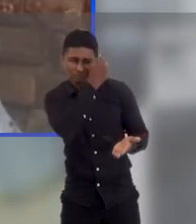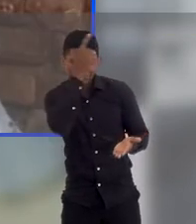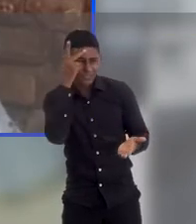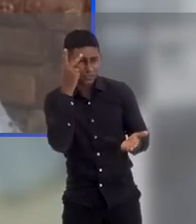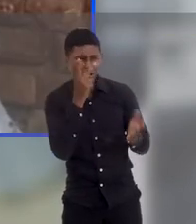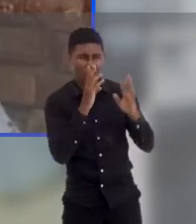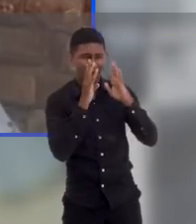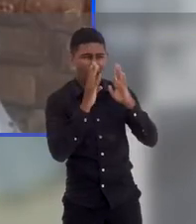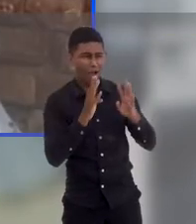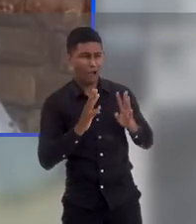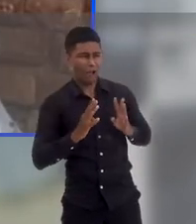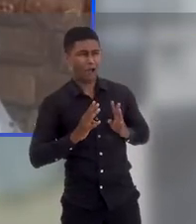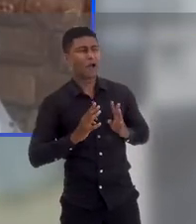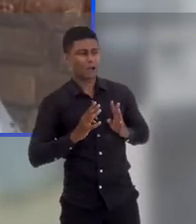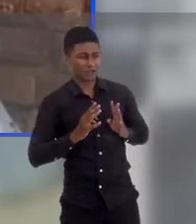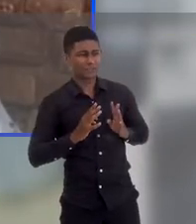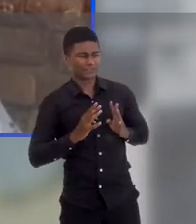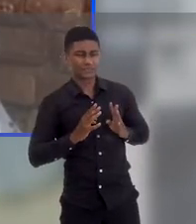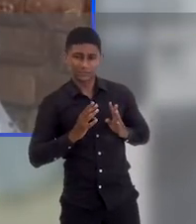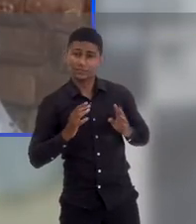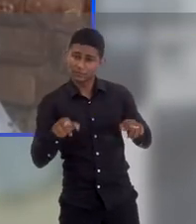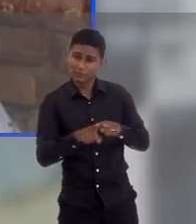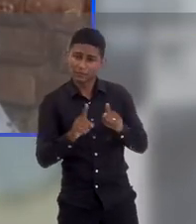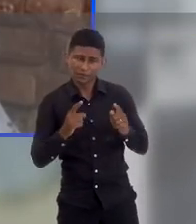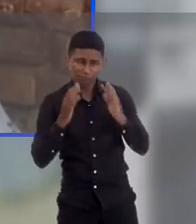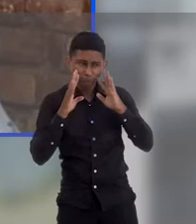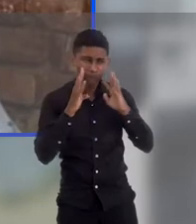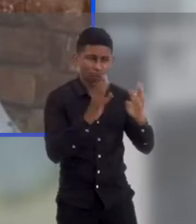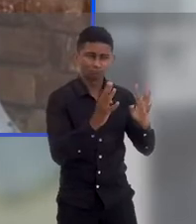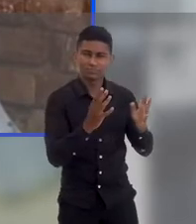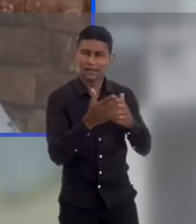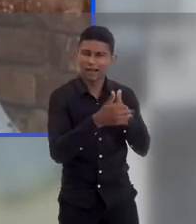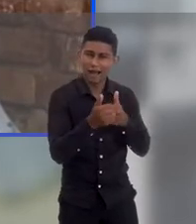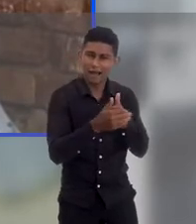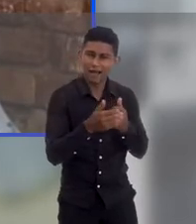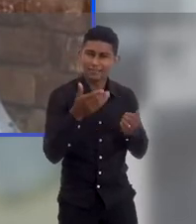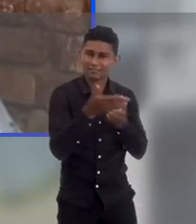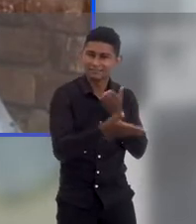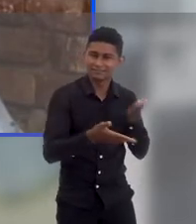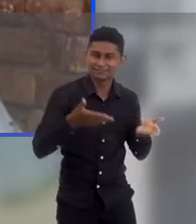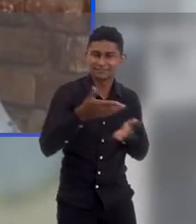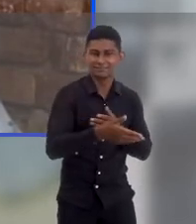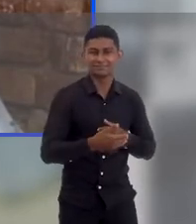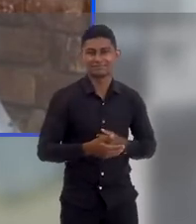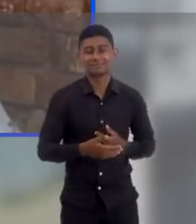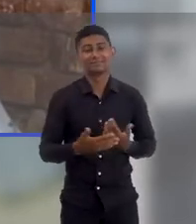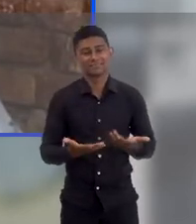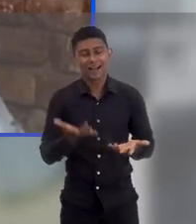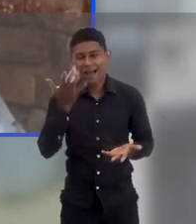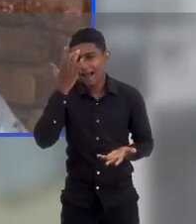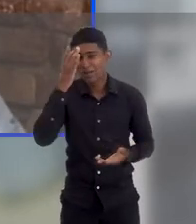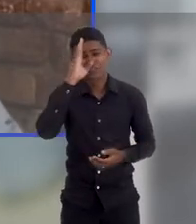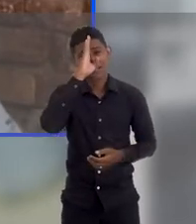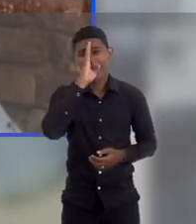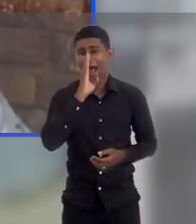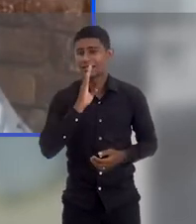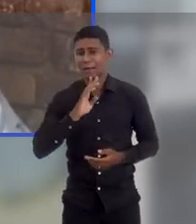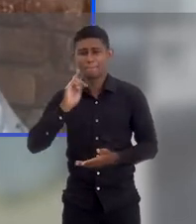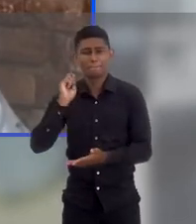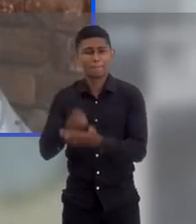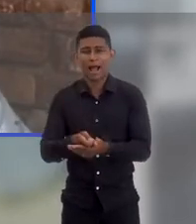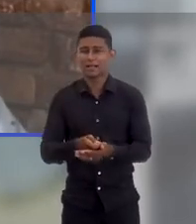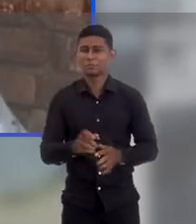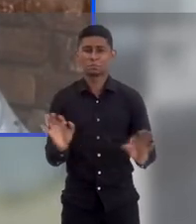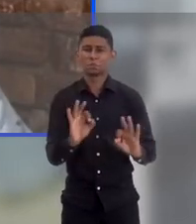carinho e pedir que ela seja carinhosa. Mas eu acho que é uma coisa assim que, se tem uma coisa que é de graça, que a gente